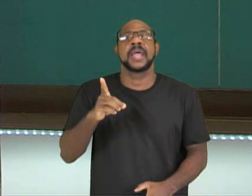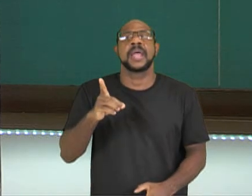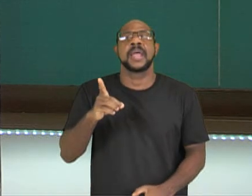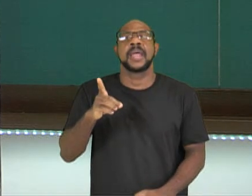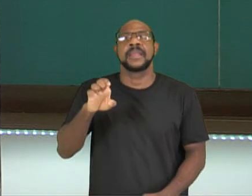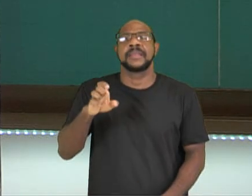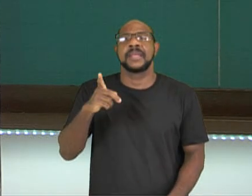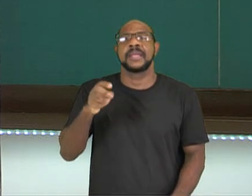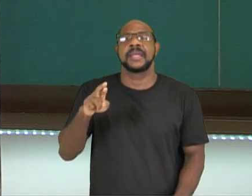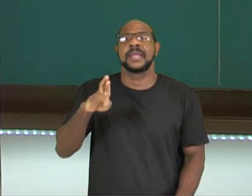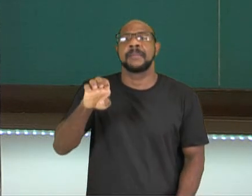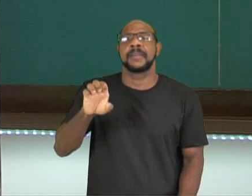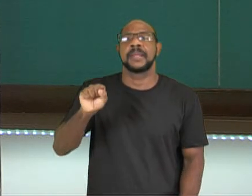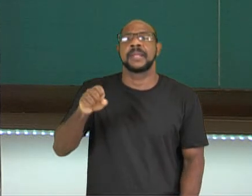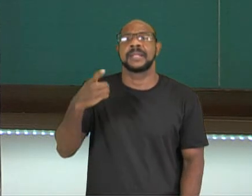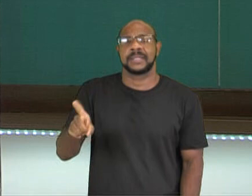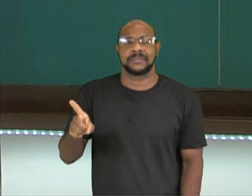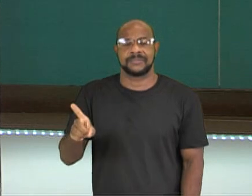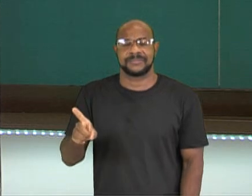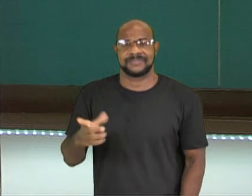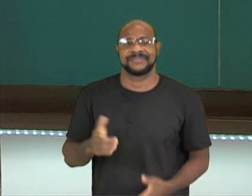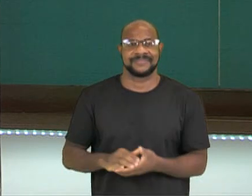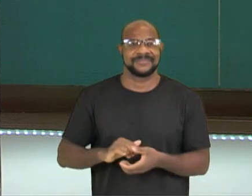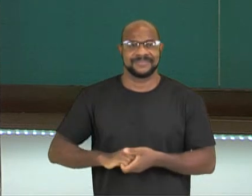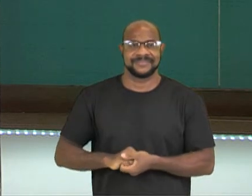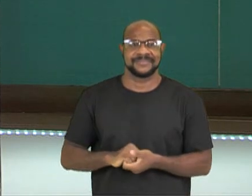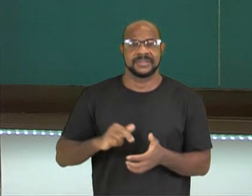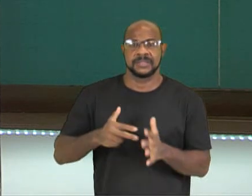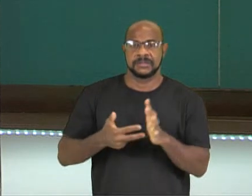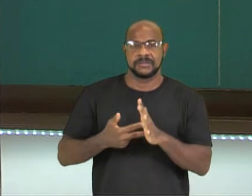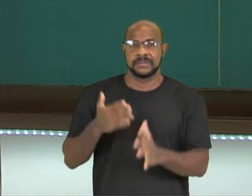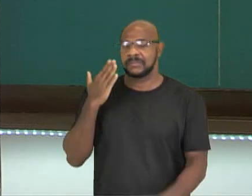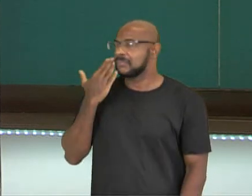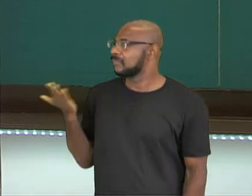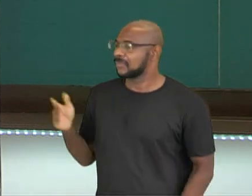de depressões. Entre elas, uma que apresenta as maiores